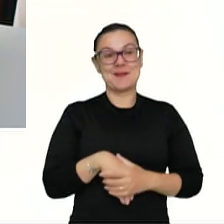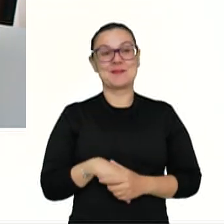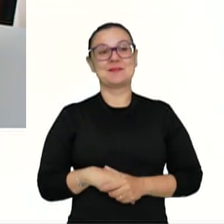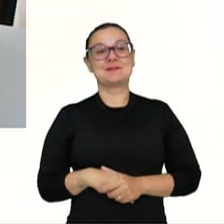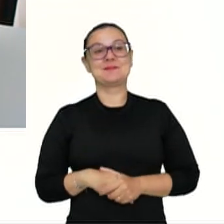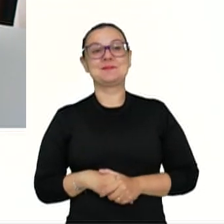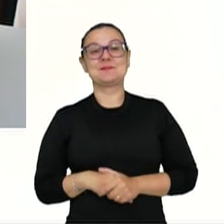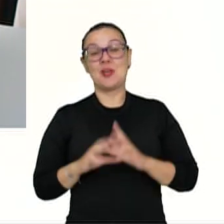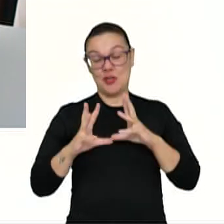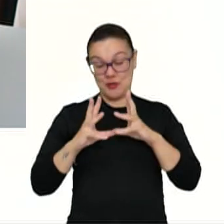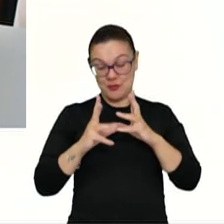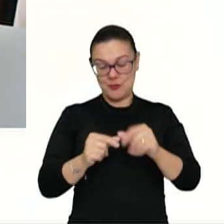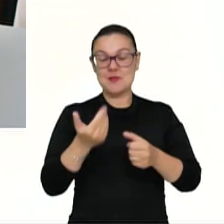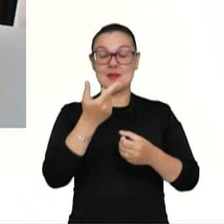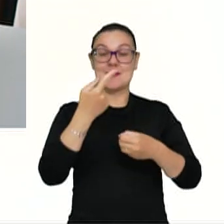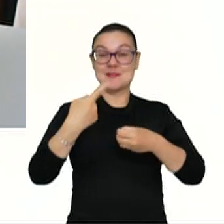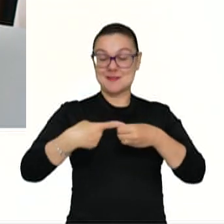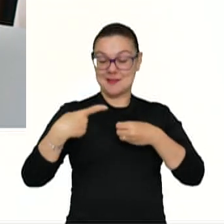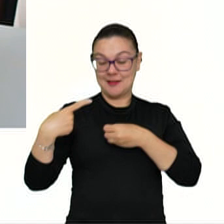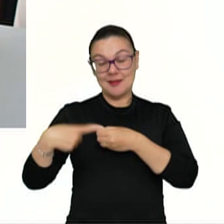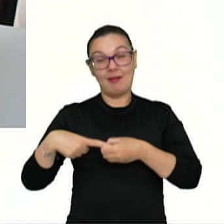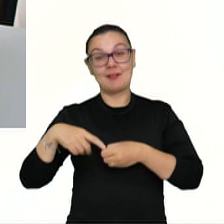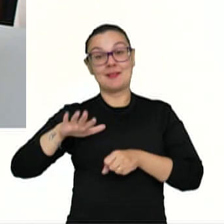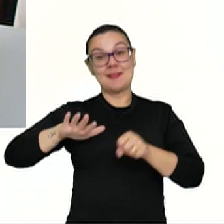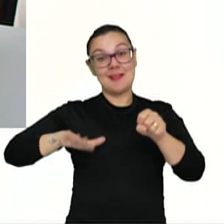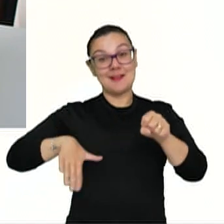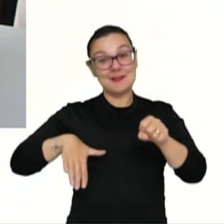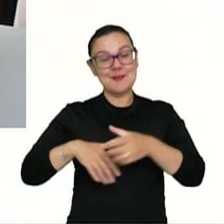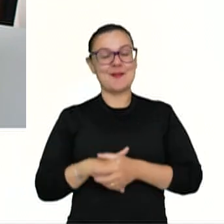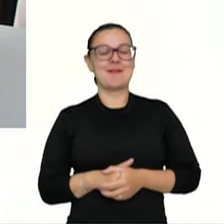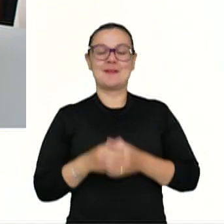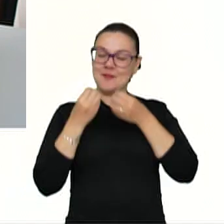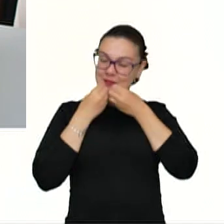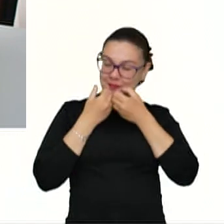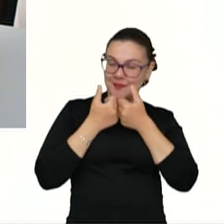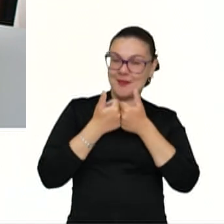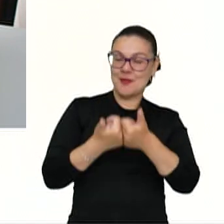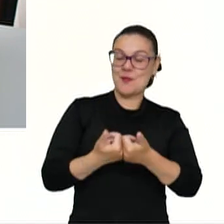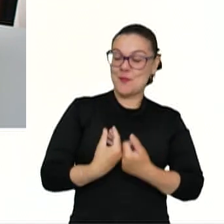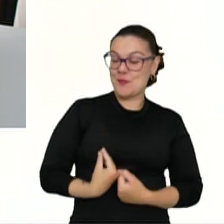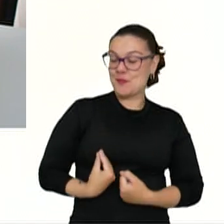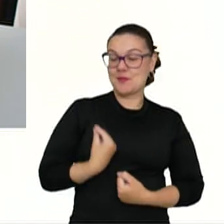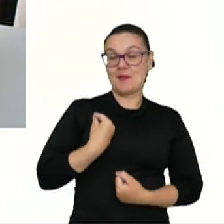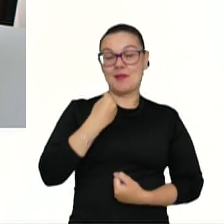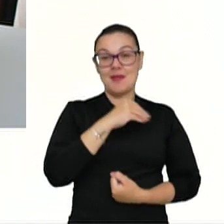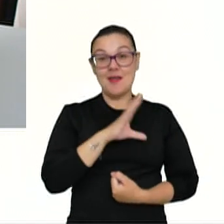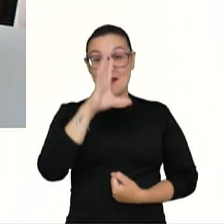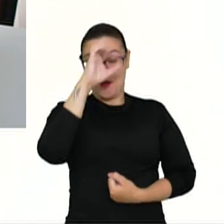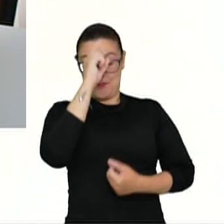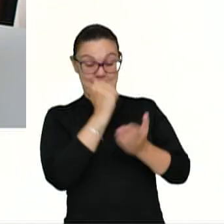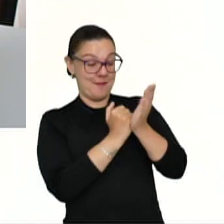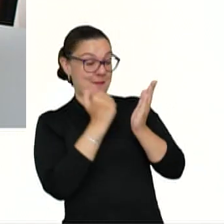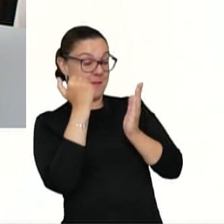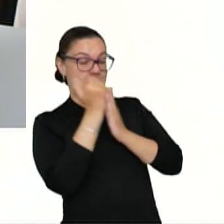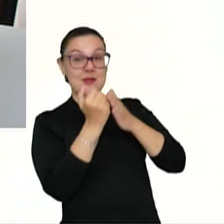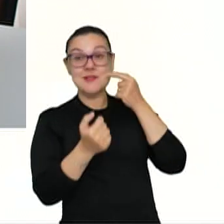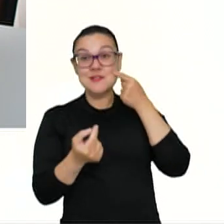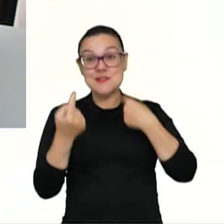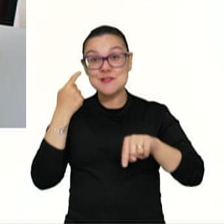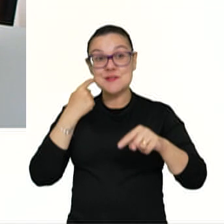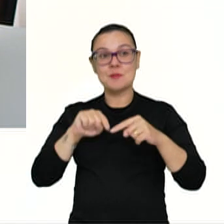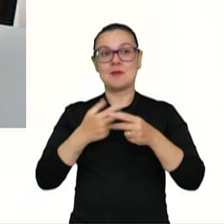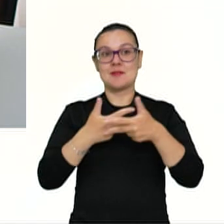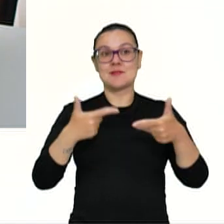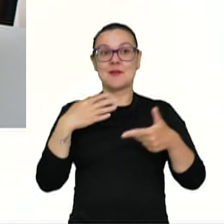as cidades do litoral, como a professora Clarice explicou. E que bom que a gente está aqui aprendendo mais e descobrindo mais e quanta